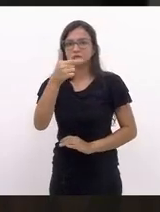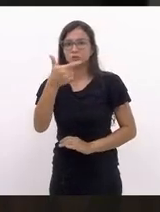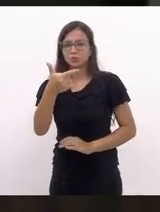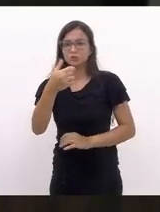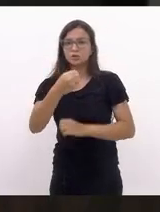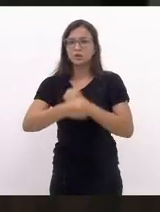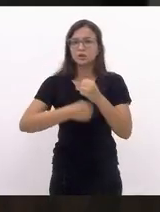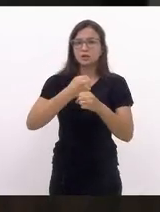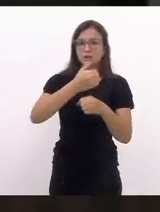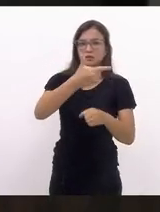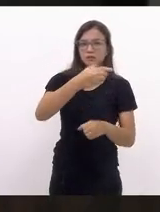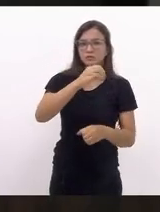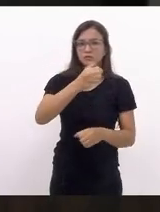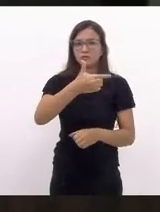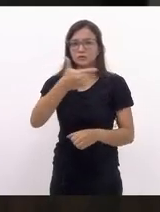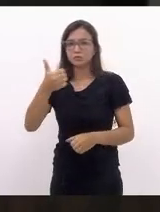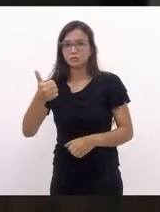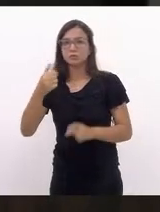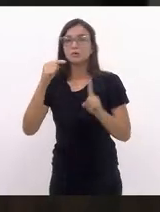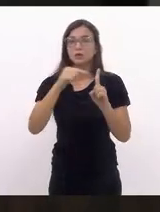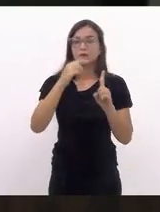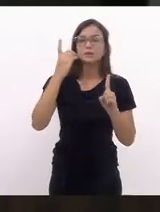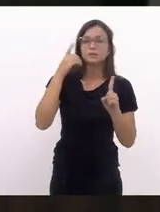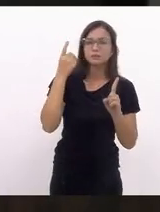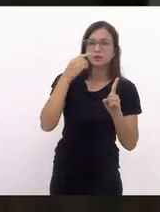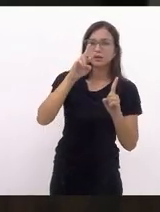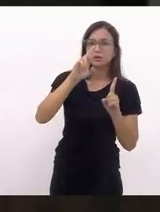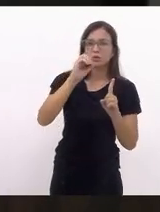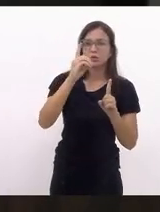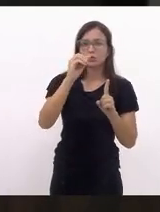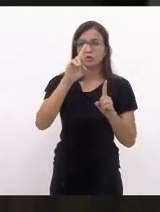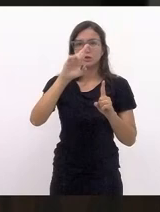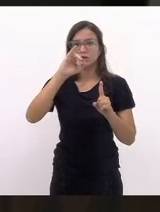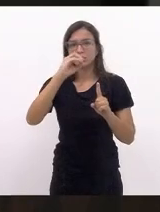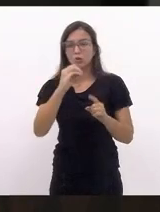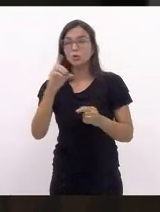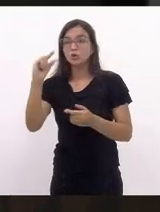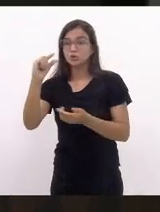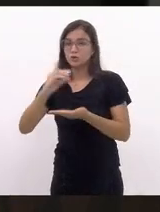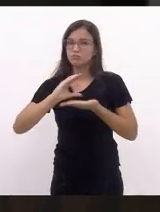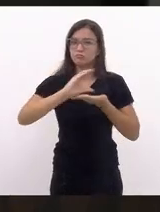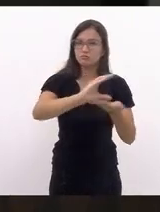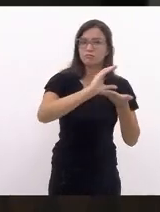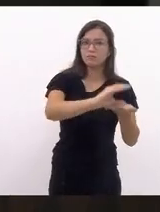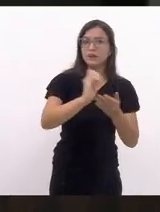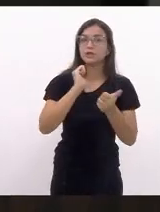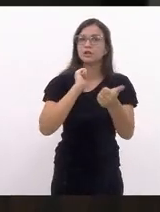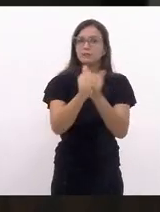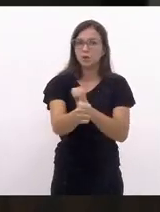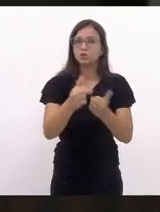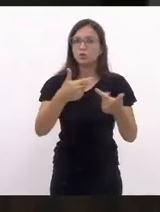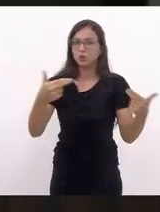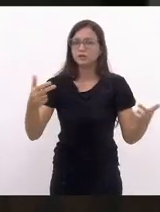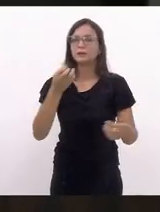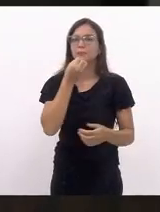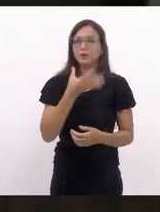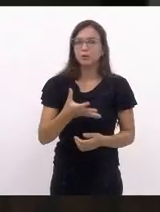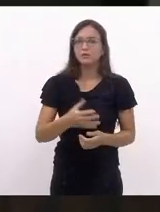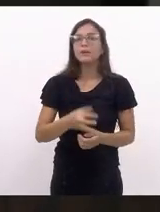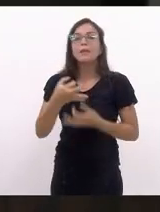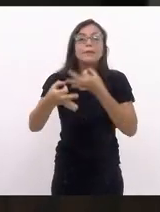de autoria do deputado Rodrigo Amorim que autoriza a criação do fundo Estadual de incentivo ao esporte tudo para o esporte presente pareceres das comissões